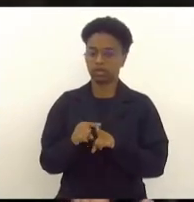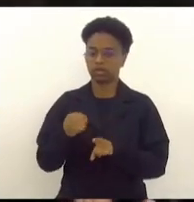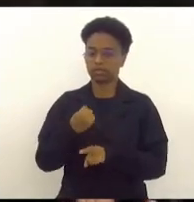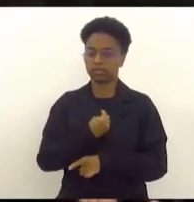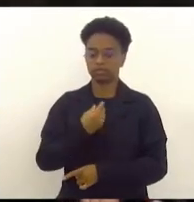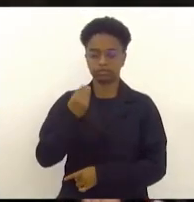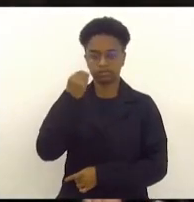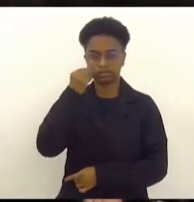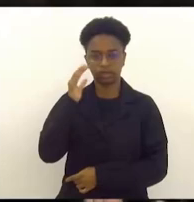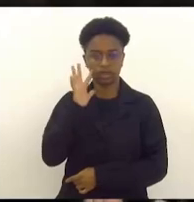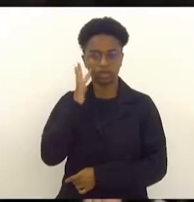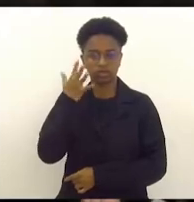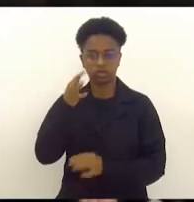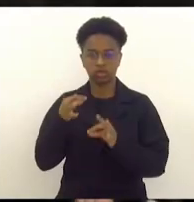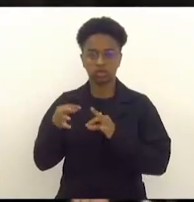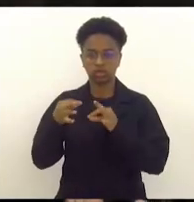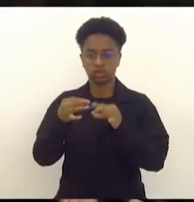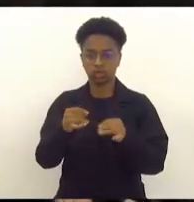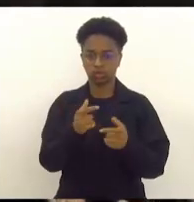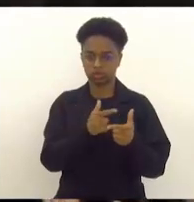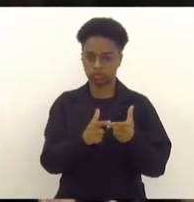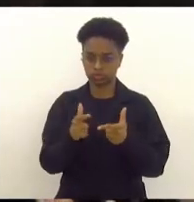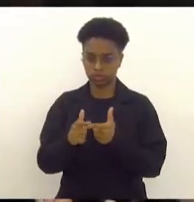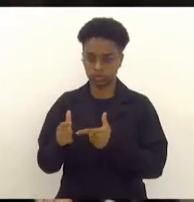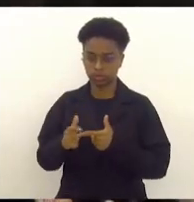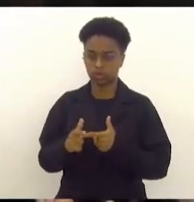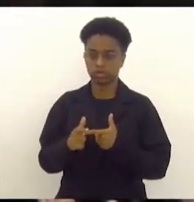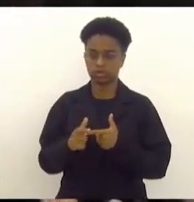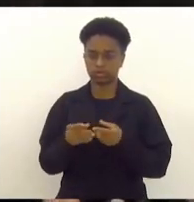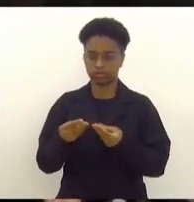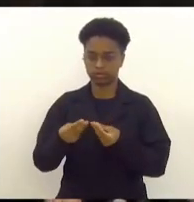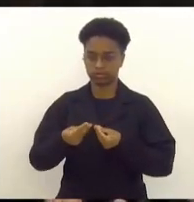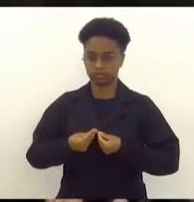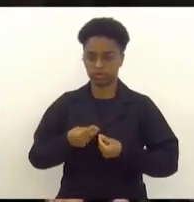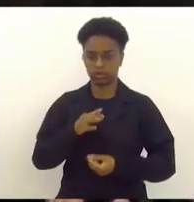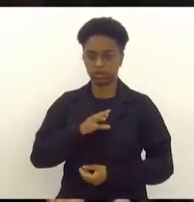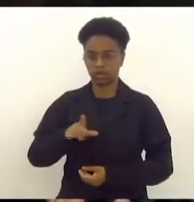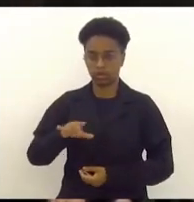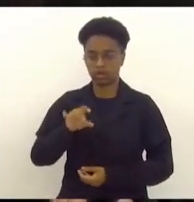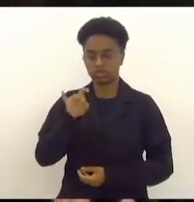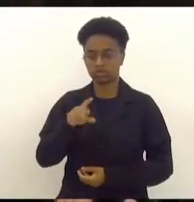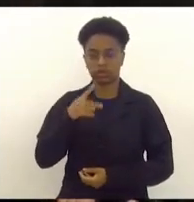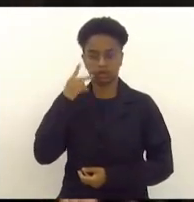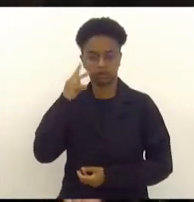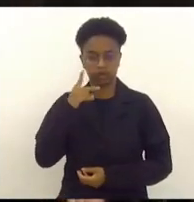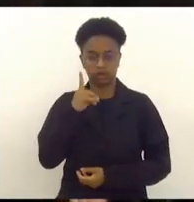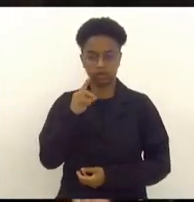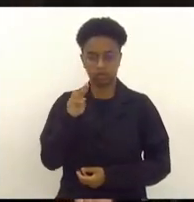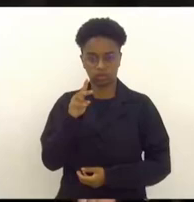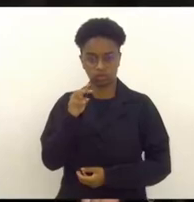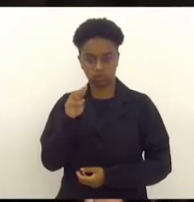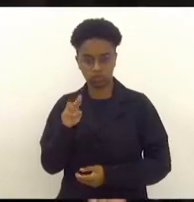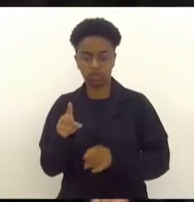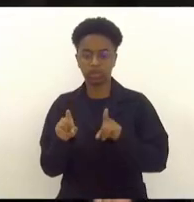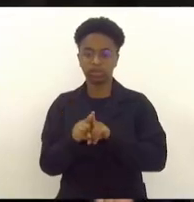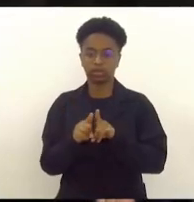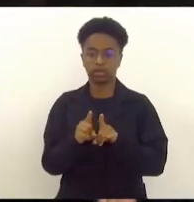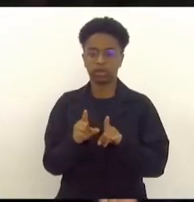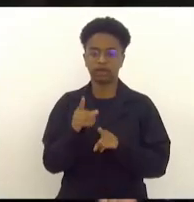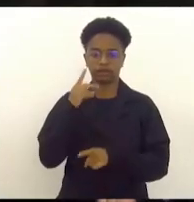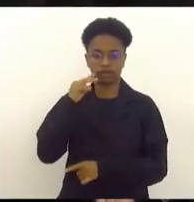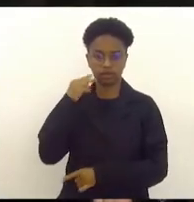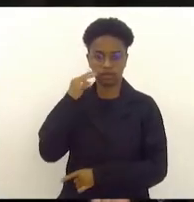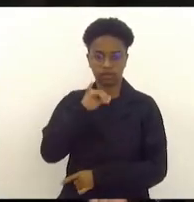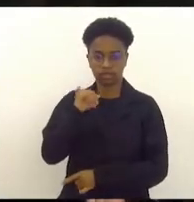resolver todos os problemas que nos são encaminhados não apenas pelo vereador Dudu Mas também como vereadora